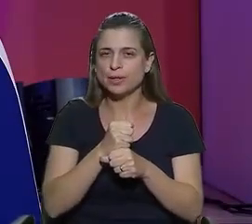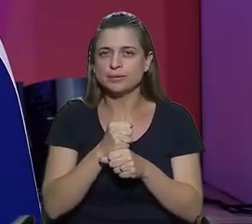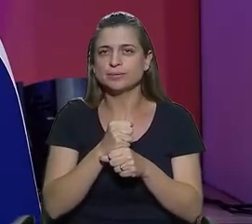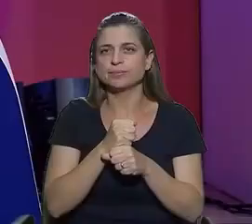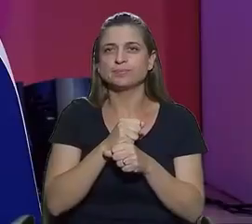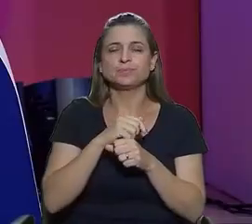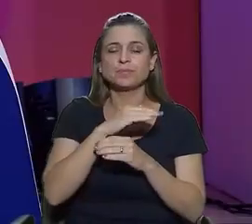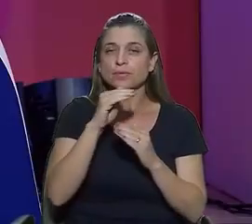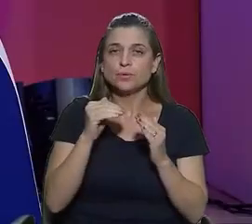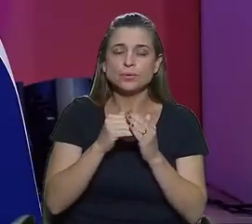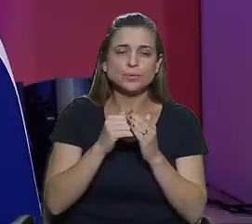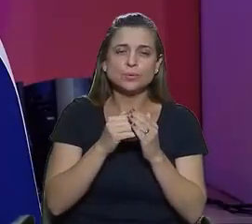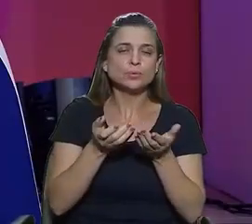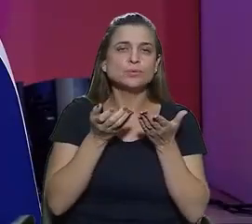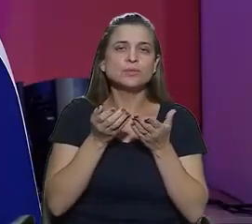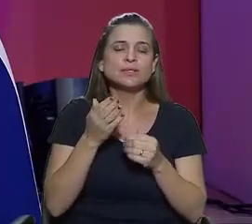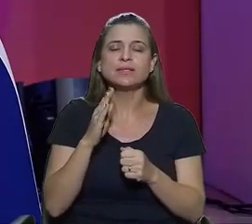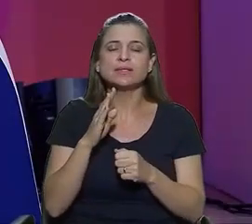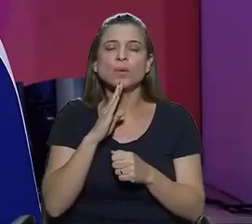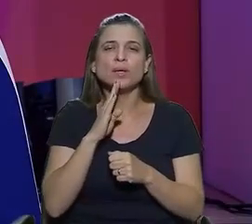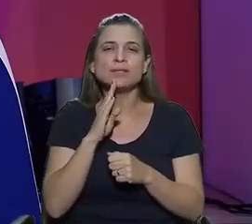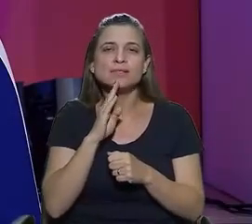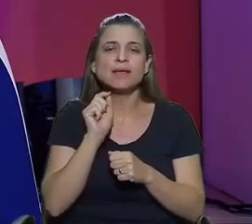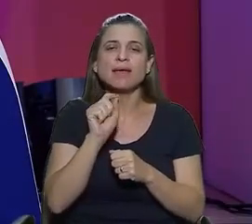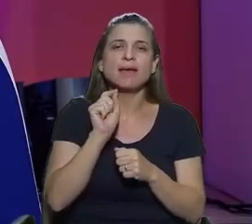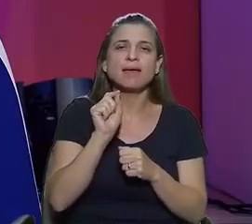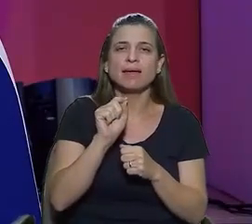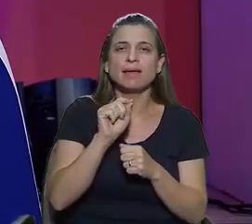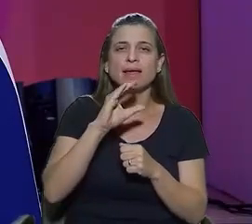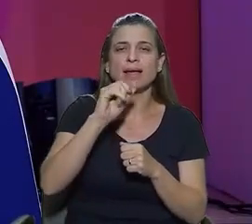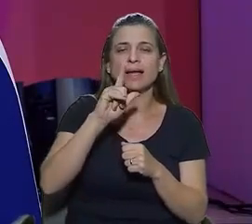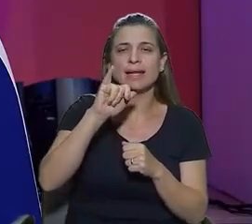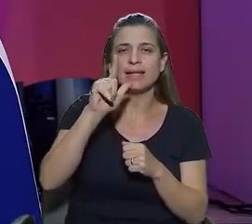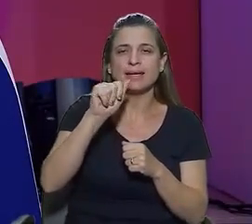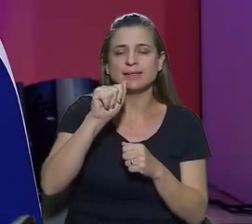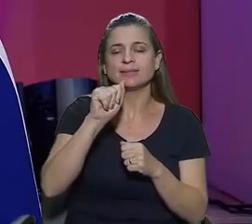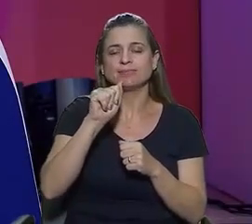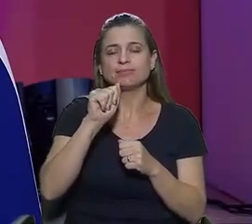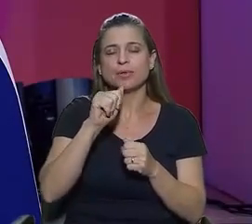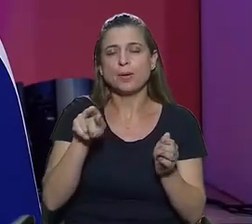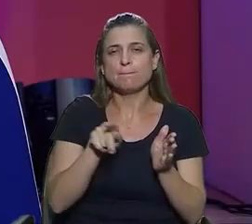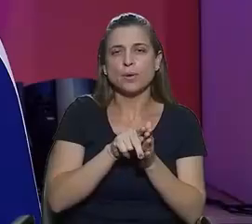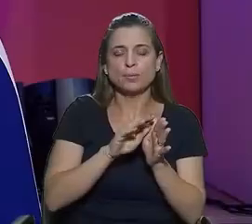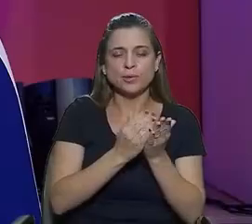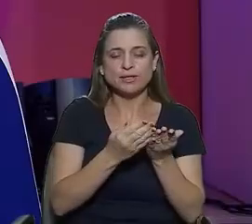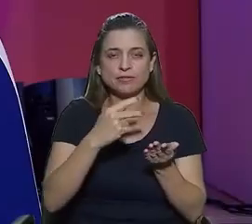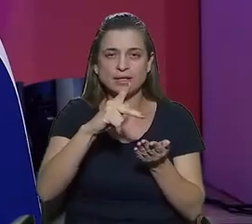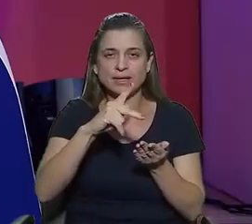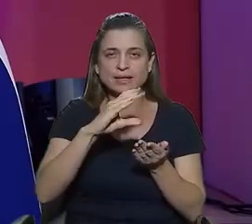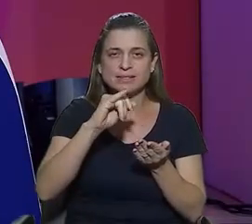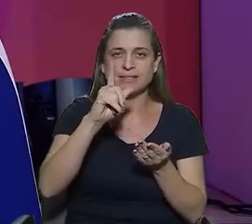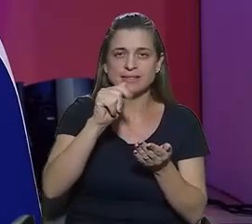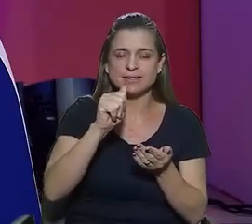todo mundo queria saber quem era a Kalila da epígrafe do livro da Cida. E eu acho que, dessa maneira, a